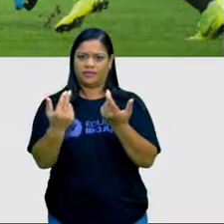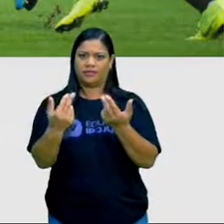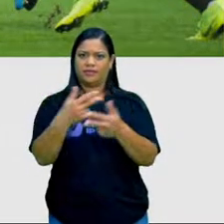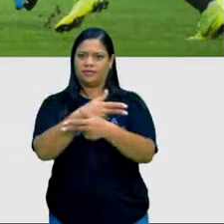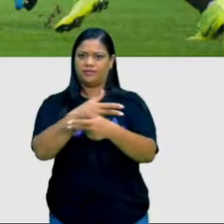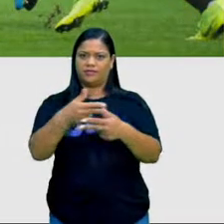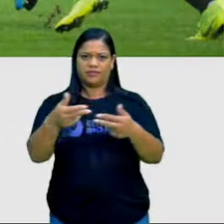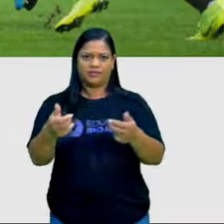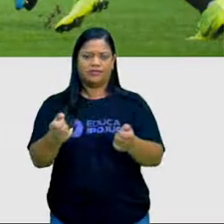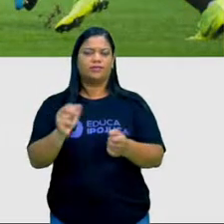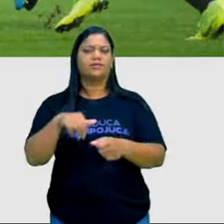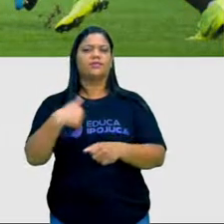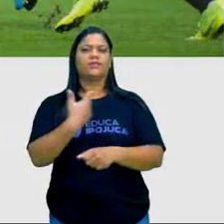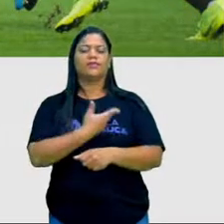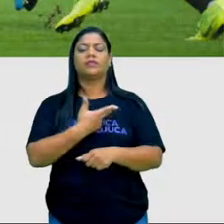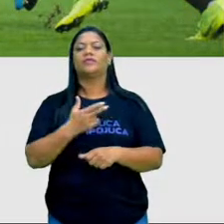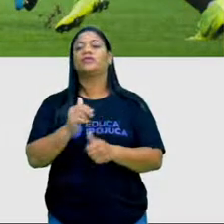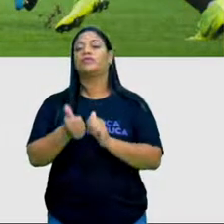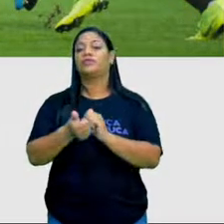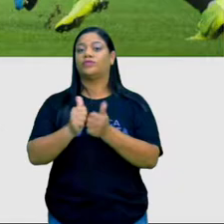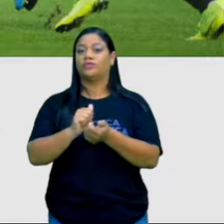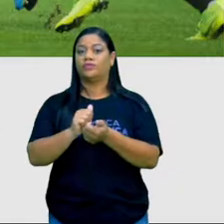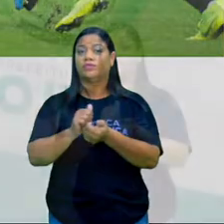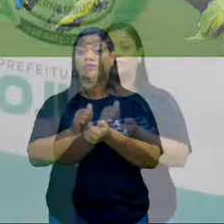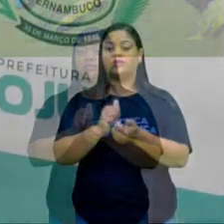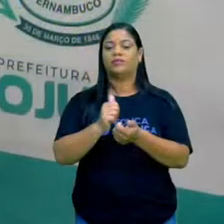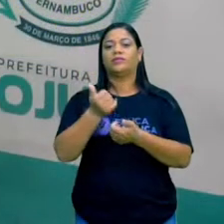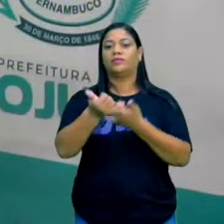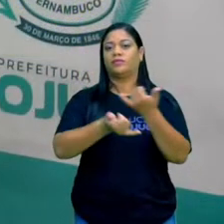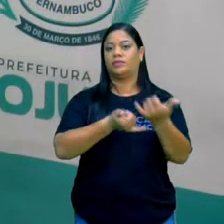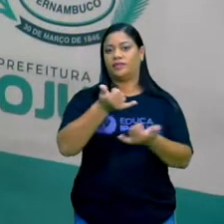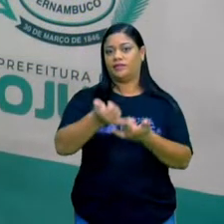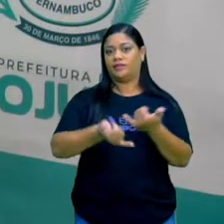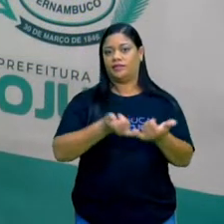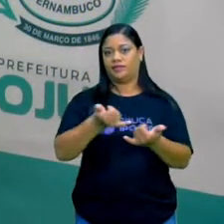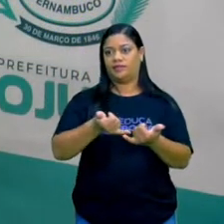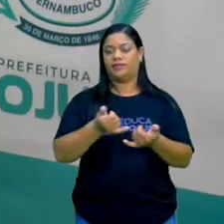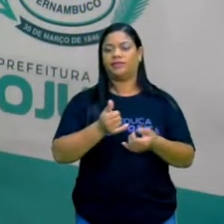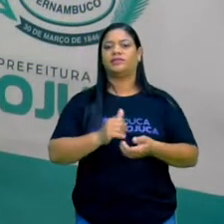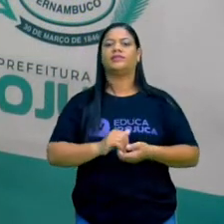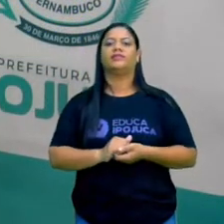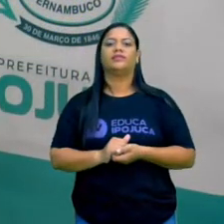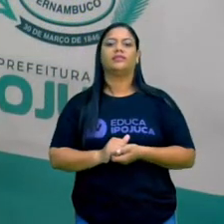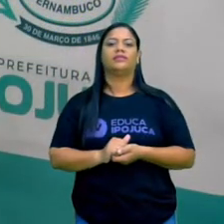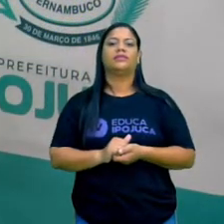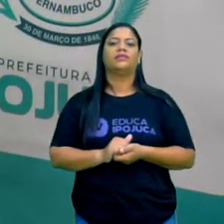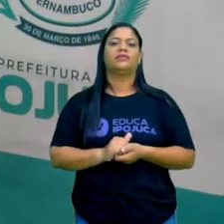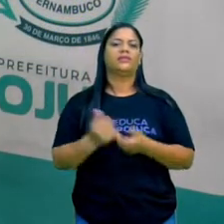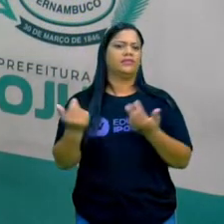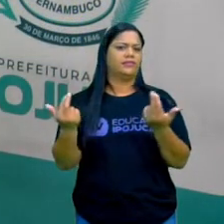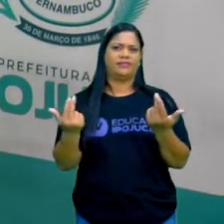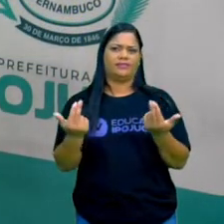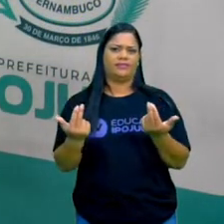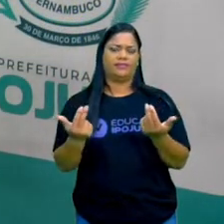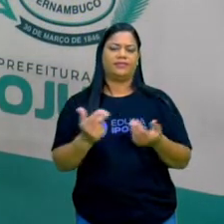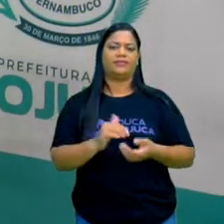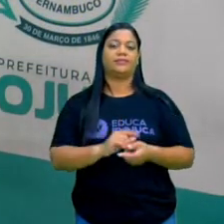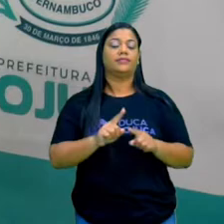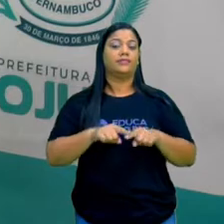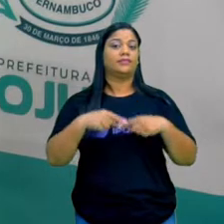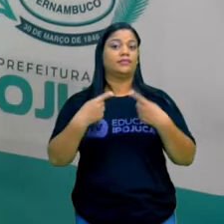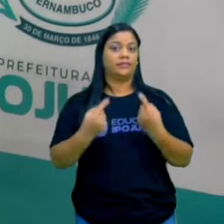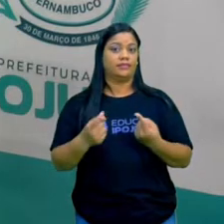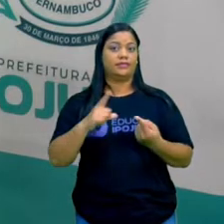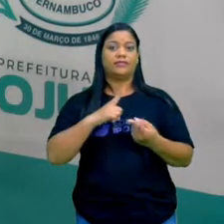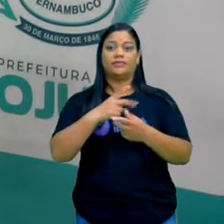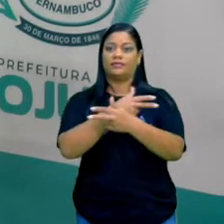atividade. Geralmente a gente chama de jogo ou de atividade de esporte aquela mesma atividade, mas